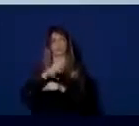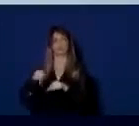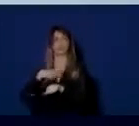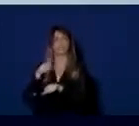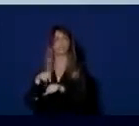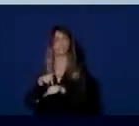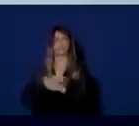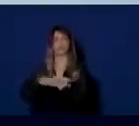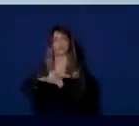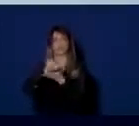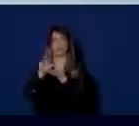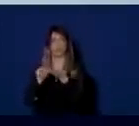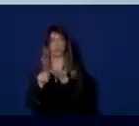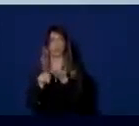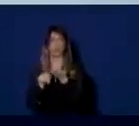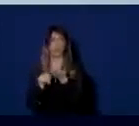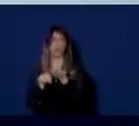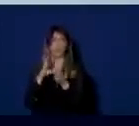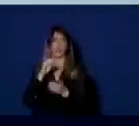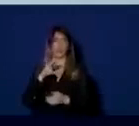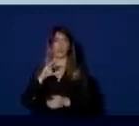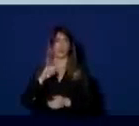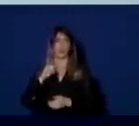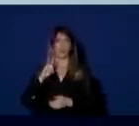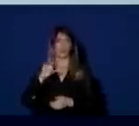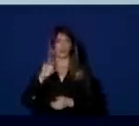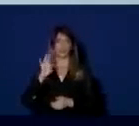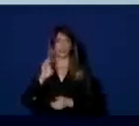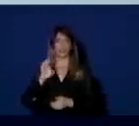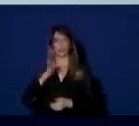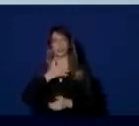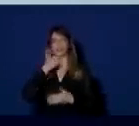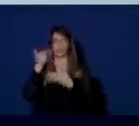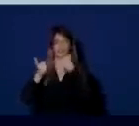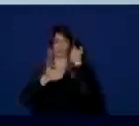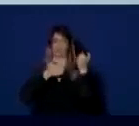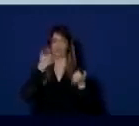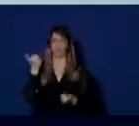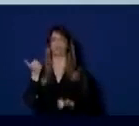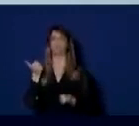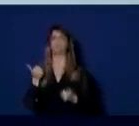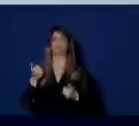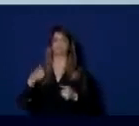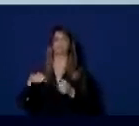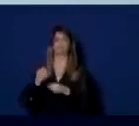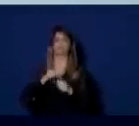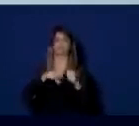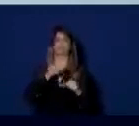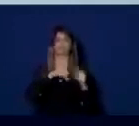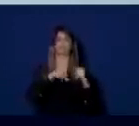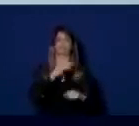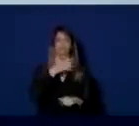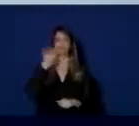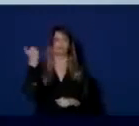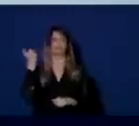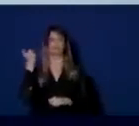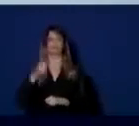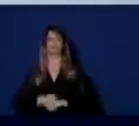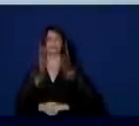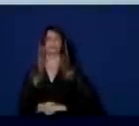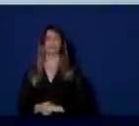países mais ligados a commodities, que tiveram uma melhora nos seus termos de troca, que melhoraram de